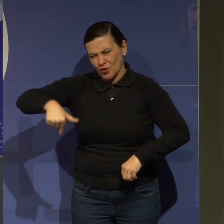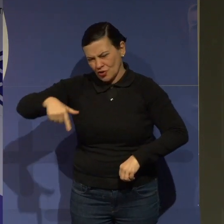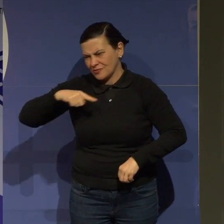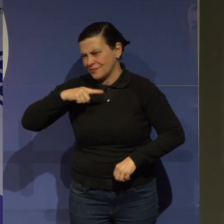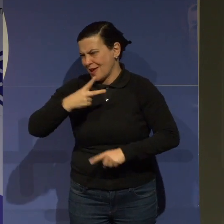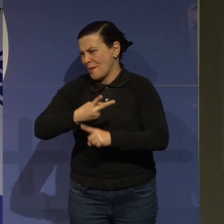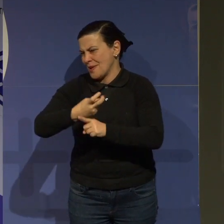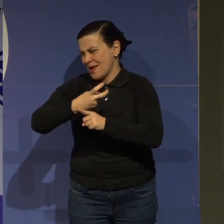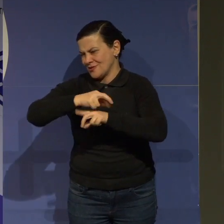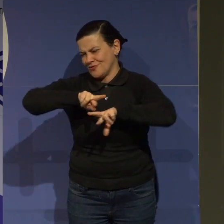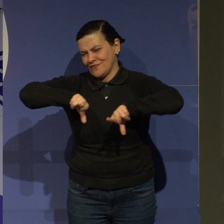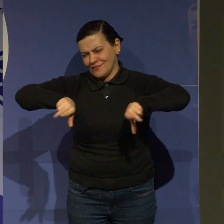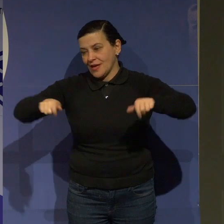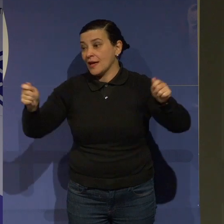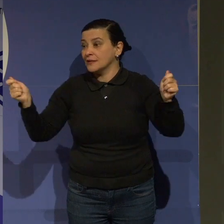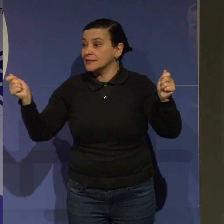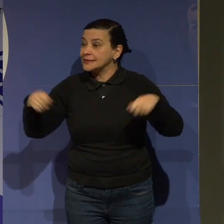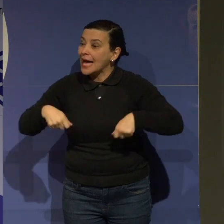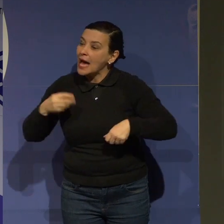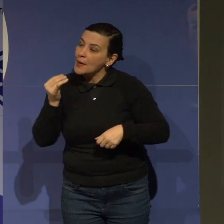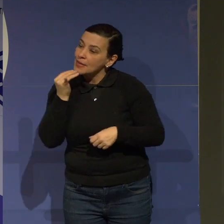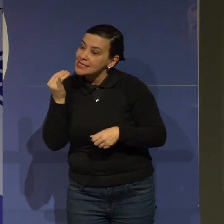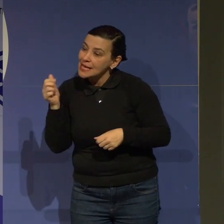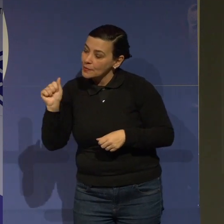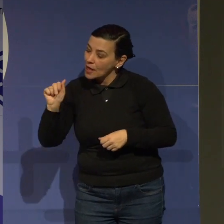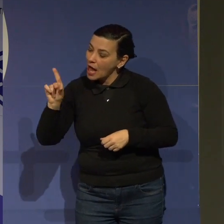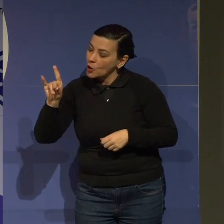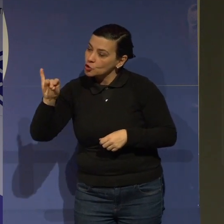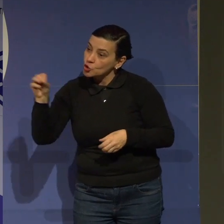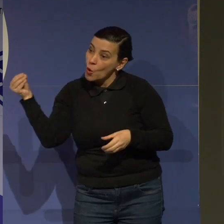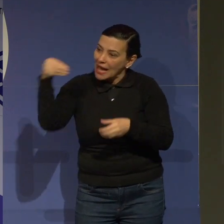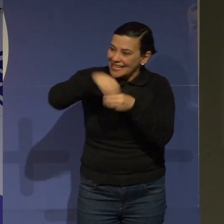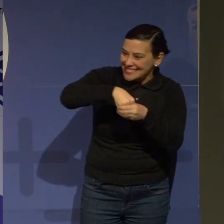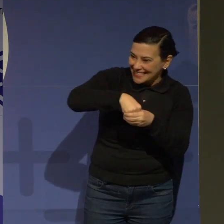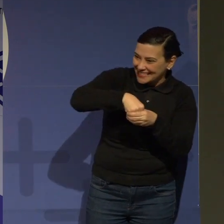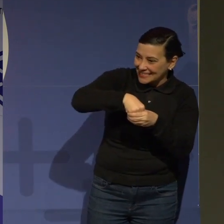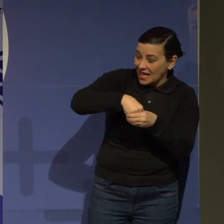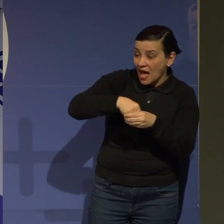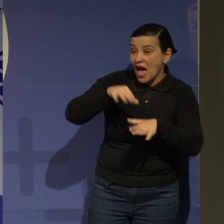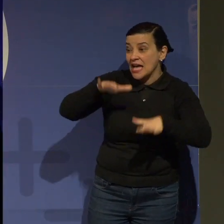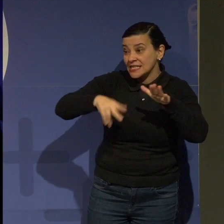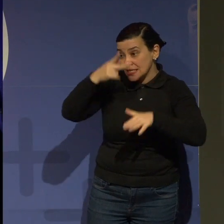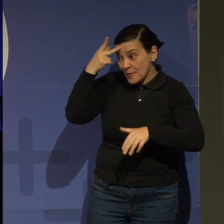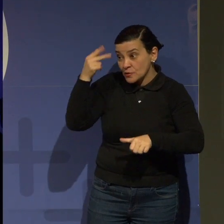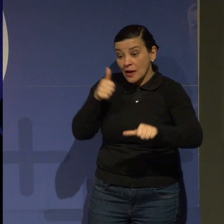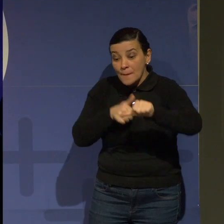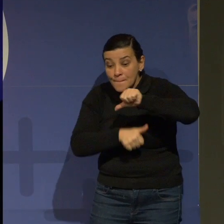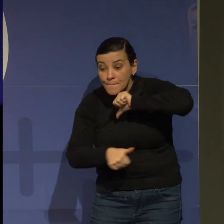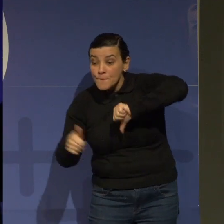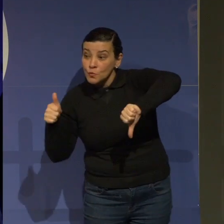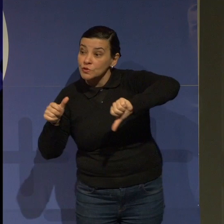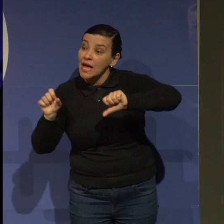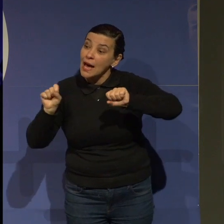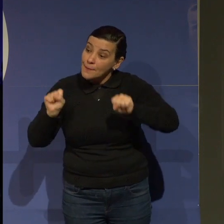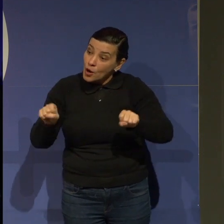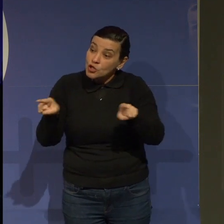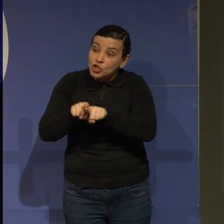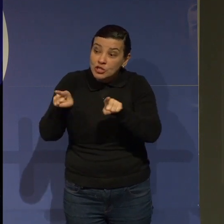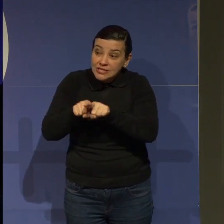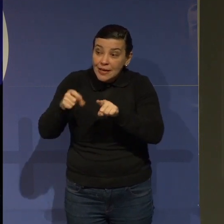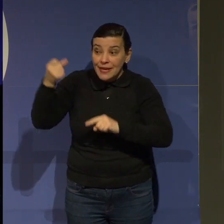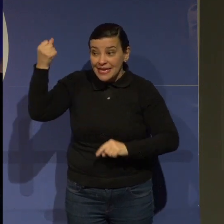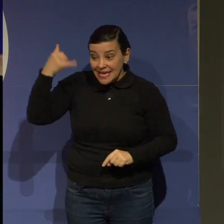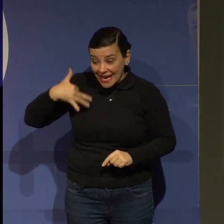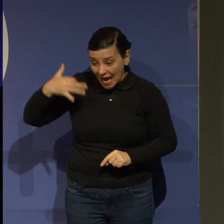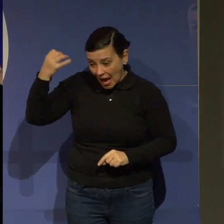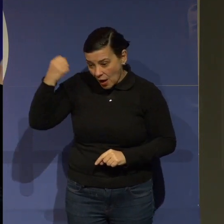consegue acrescentar o áudio ao post. E a mesma coisa, quem quer converter, a gente pode usar o áudio para converter